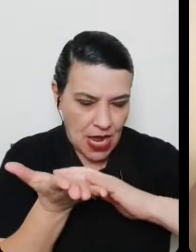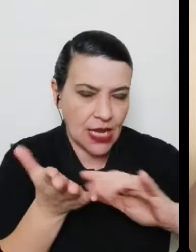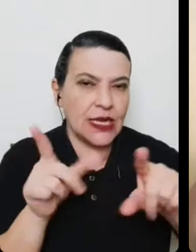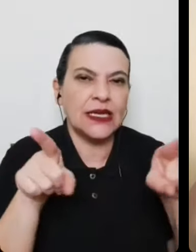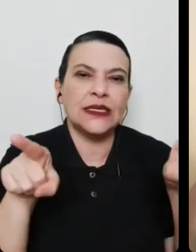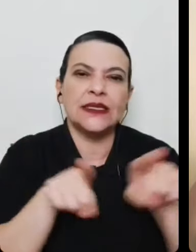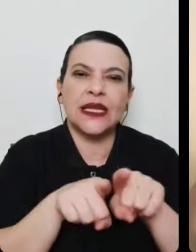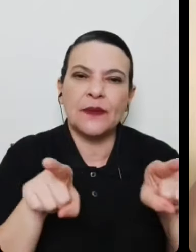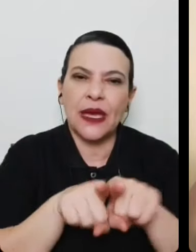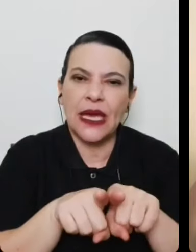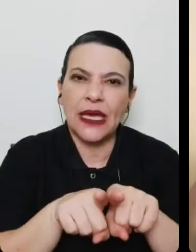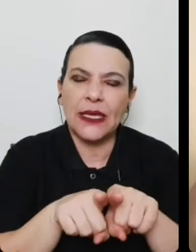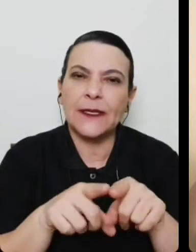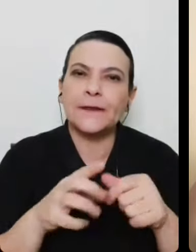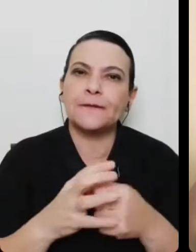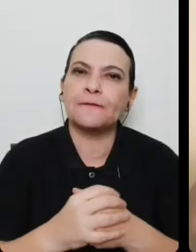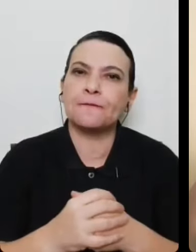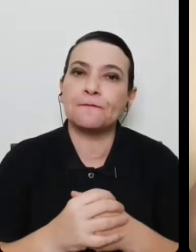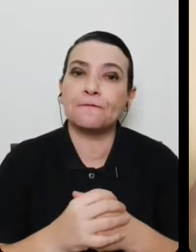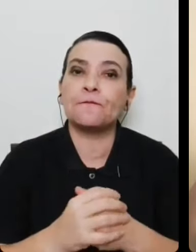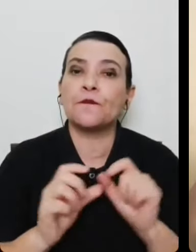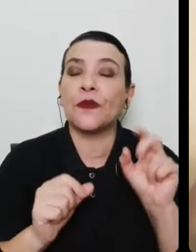Nós